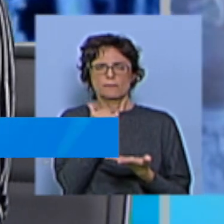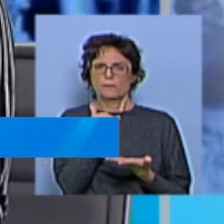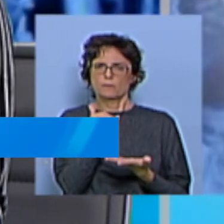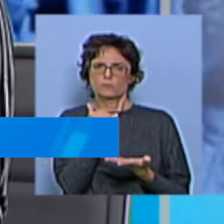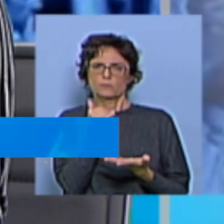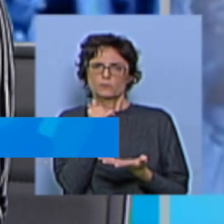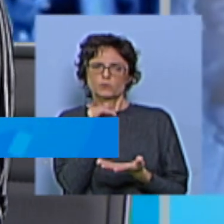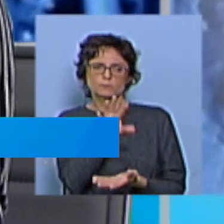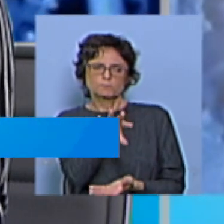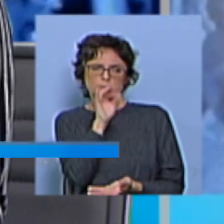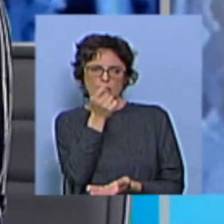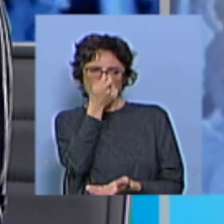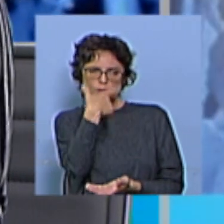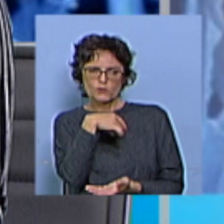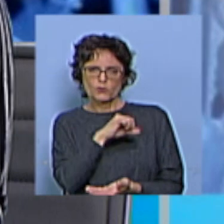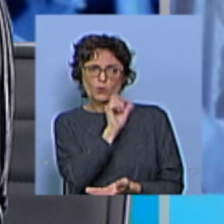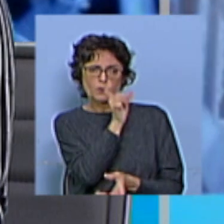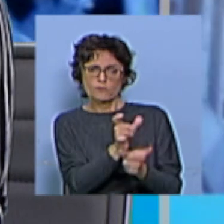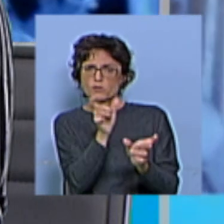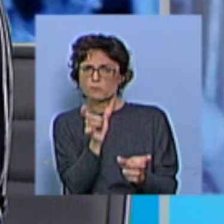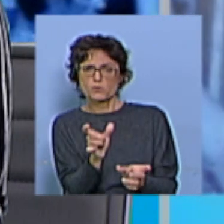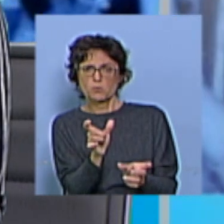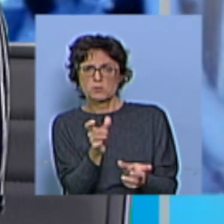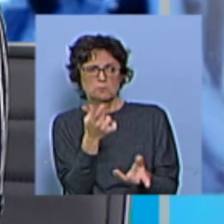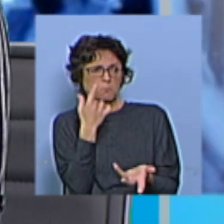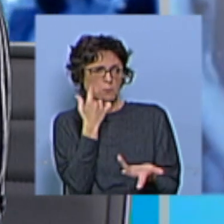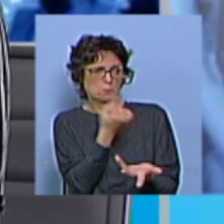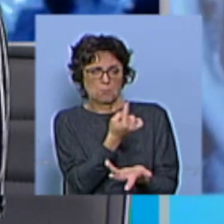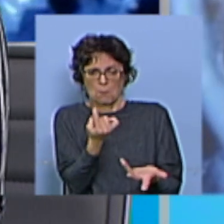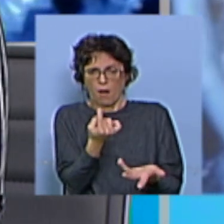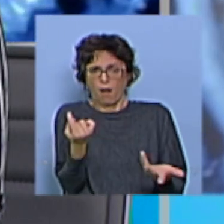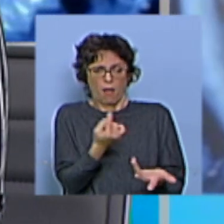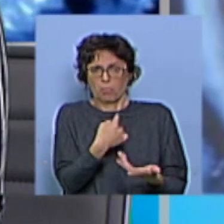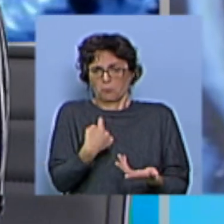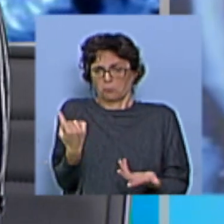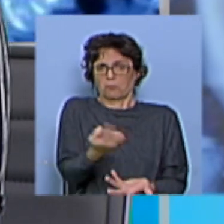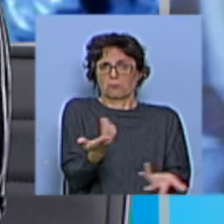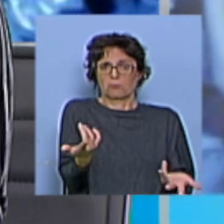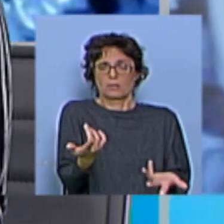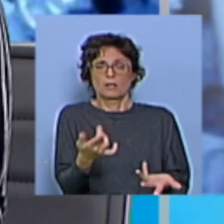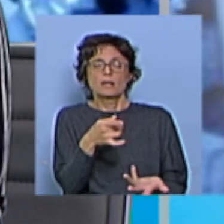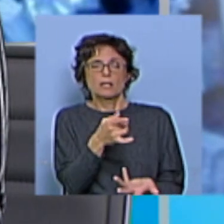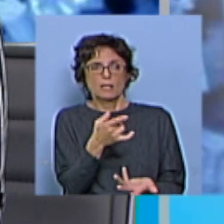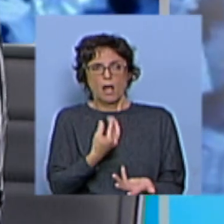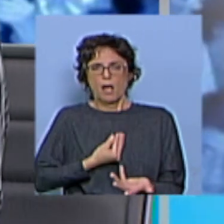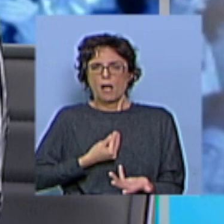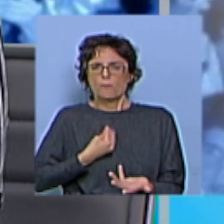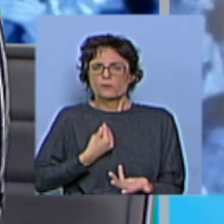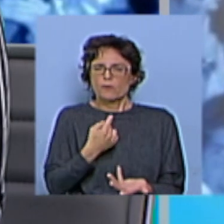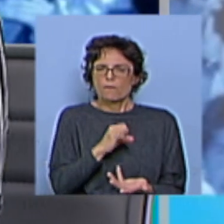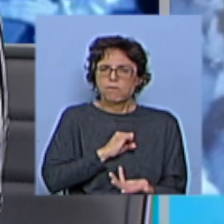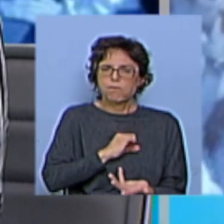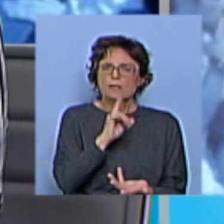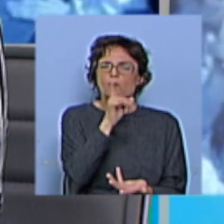destas pessoas de todos os dias, pessoas comuns, como qualquer um de nós que estão em casa. E a minha maior preocupação, muito honestamente,